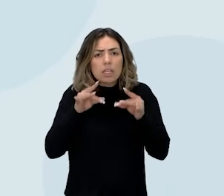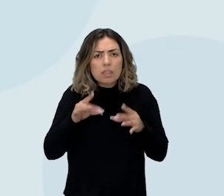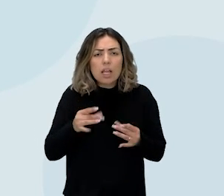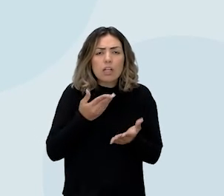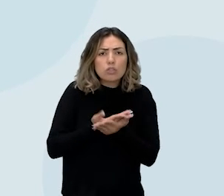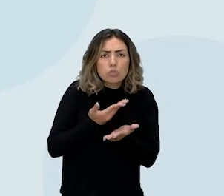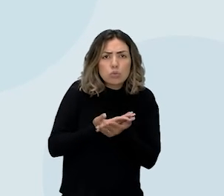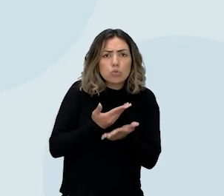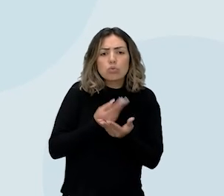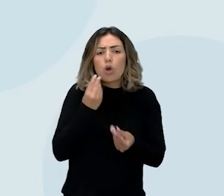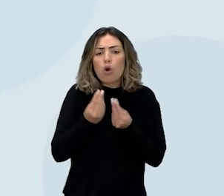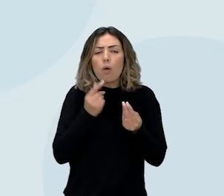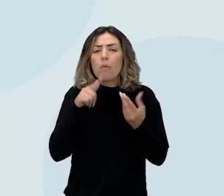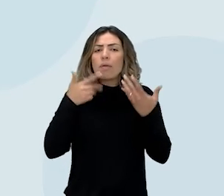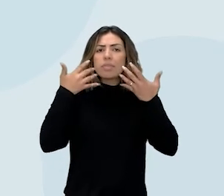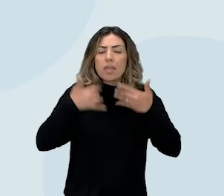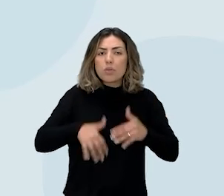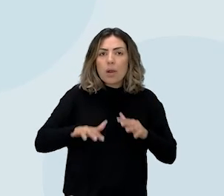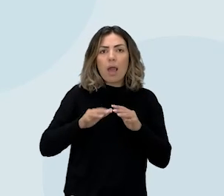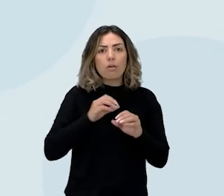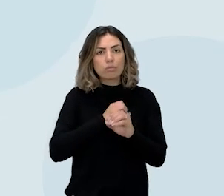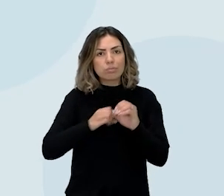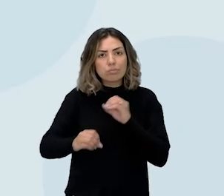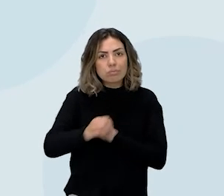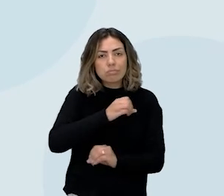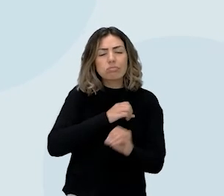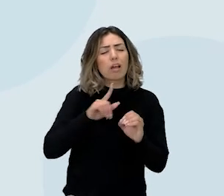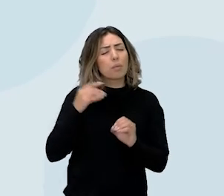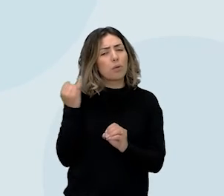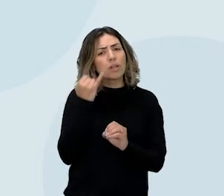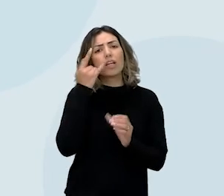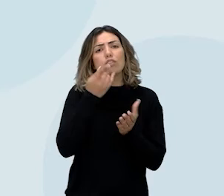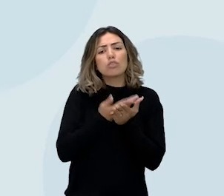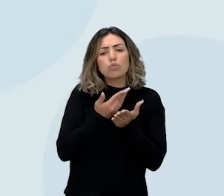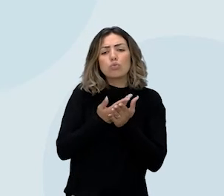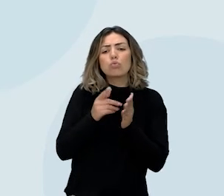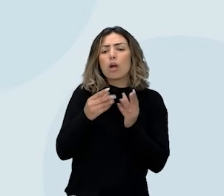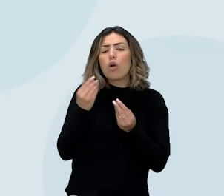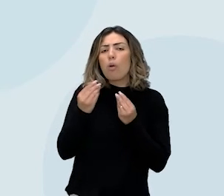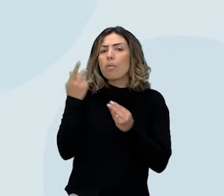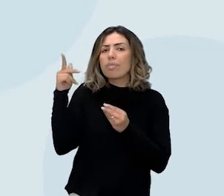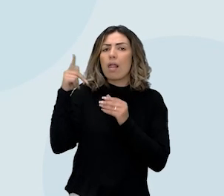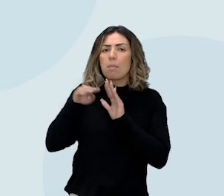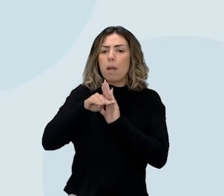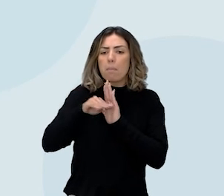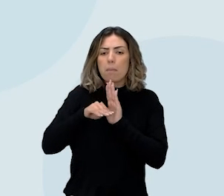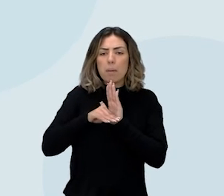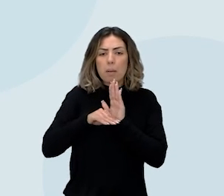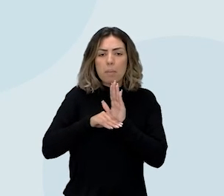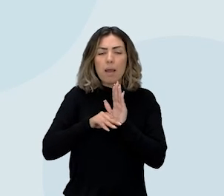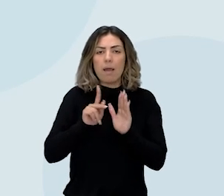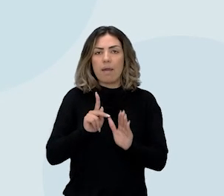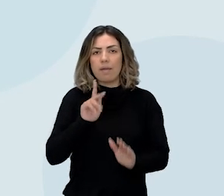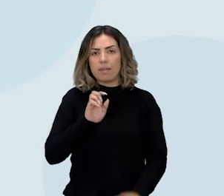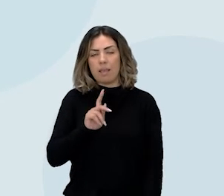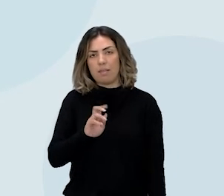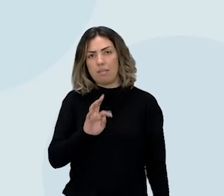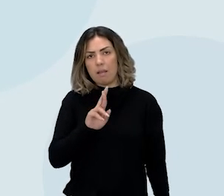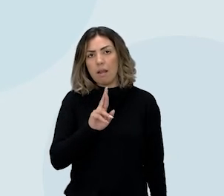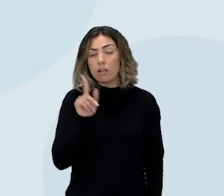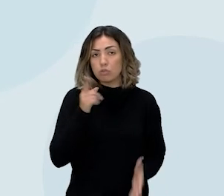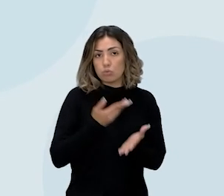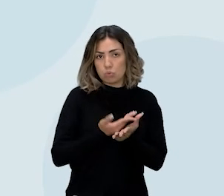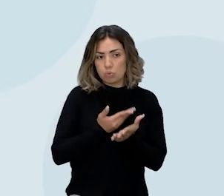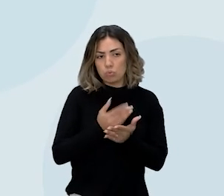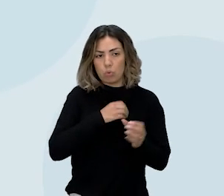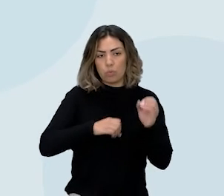um fenômeno natural. Então, vale muito a pena pesquisar as leis de Kepler, tá bom? Que é sobre o movimento aí dos planetas. Então,